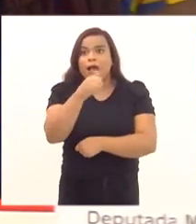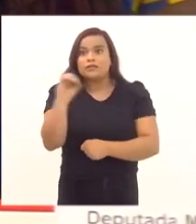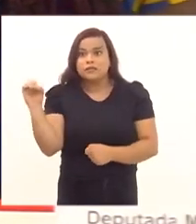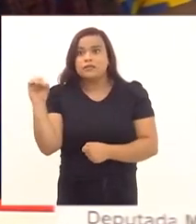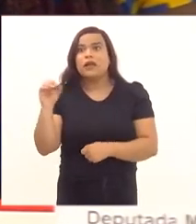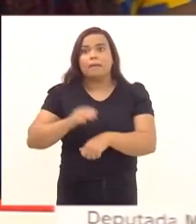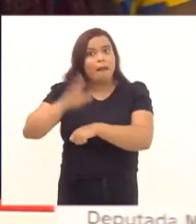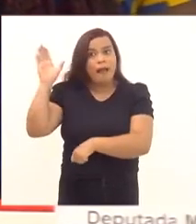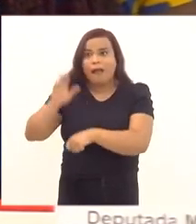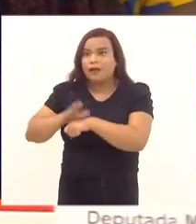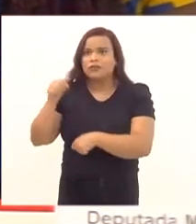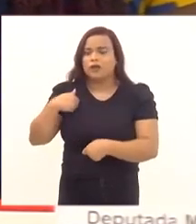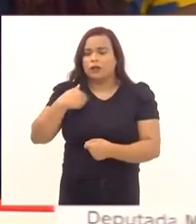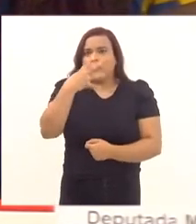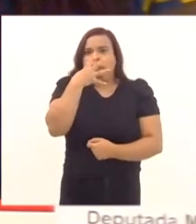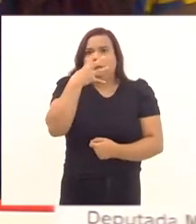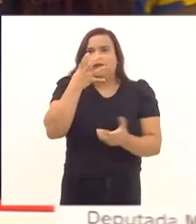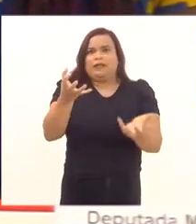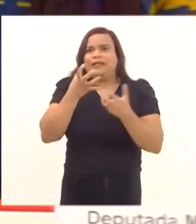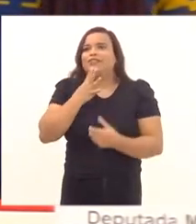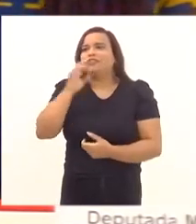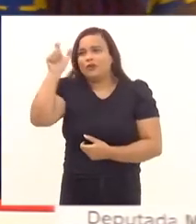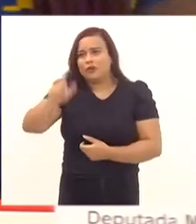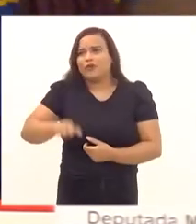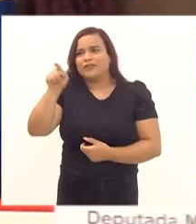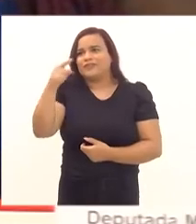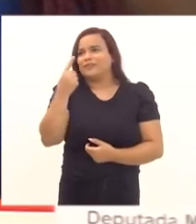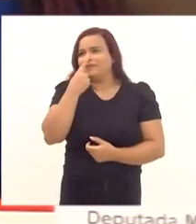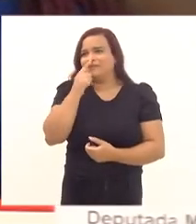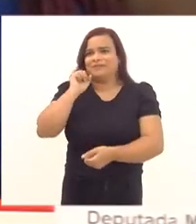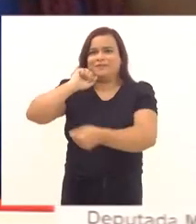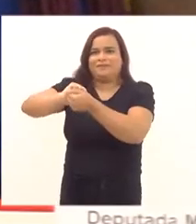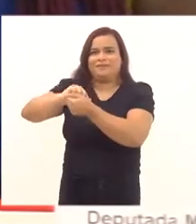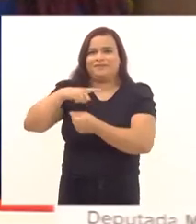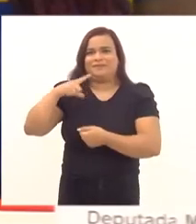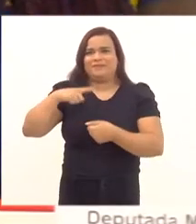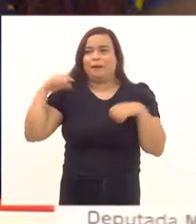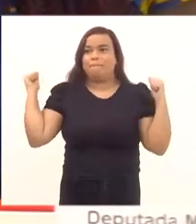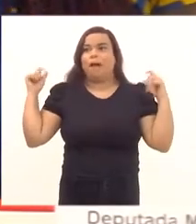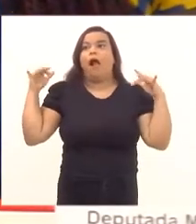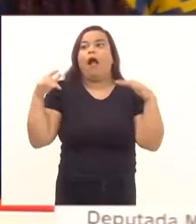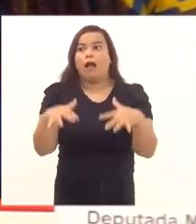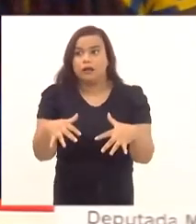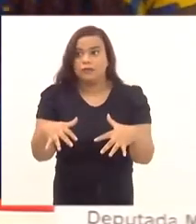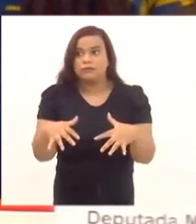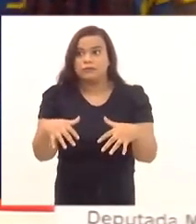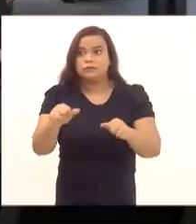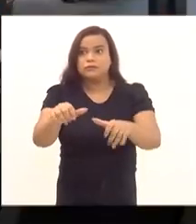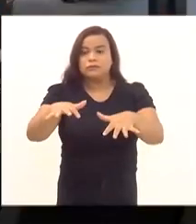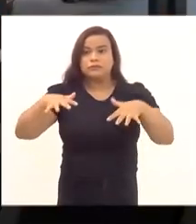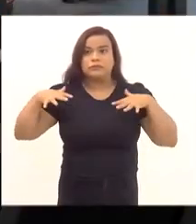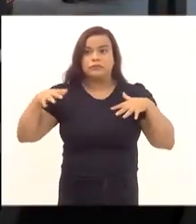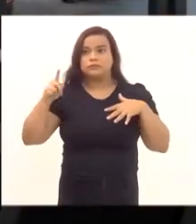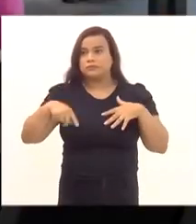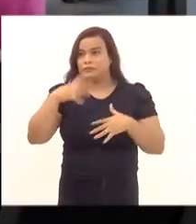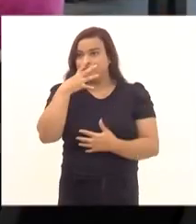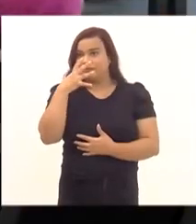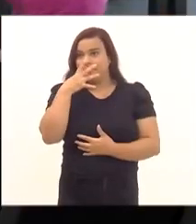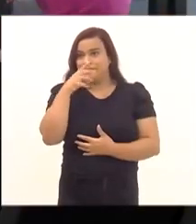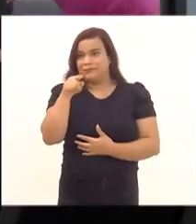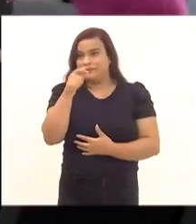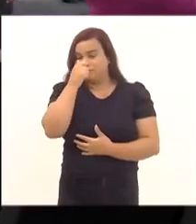impressionado que se conhecer e a nossa querida Mônica tela aqui tamo junto o auditório da bem espírito notário